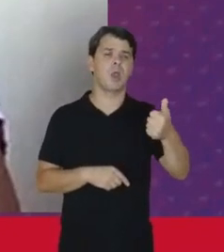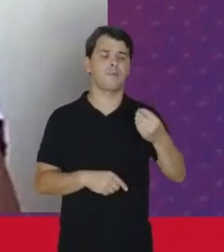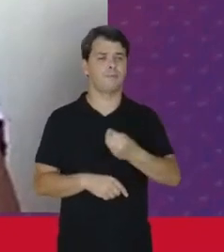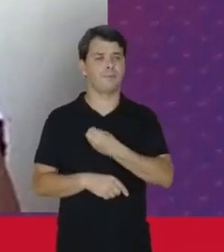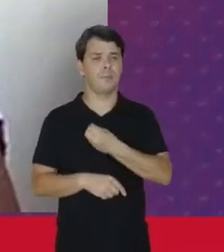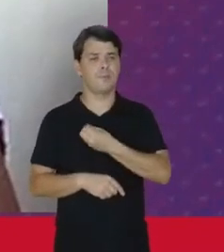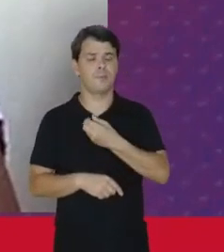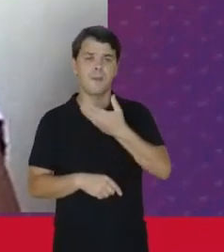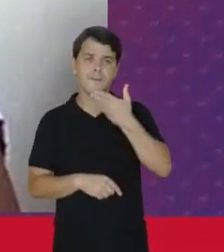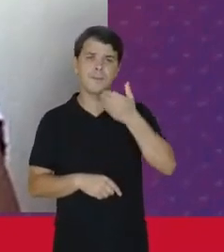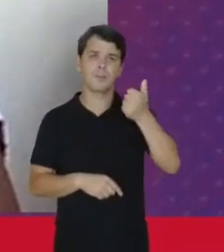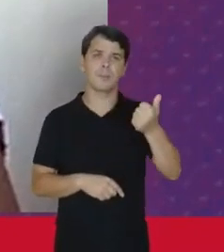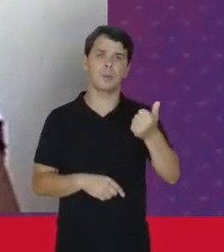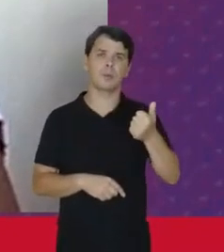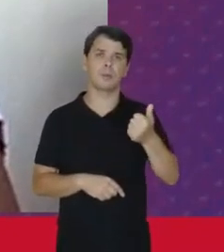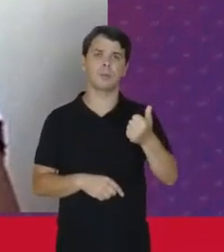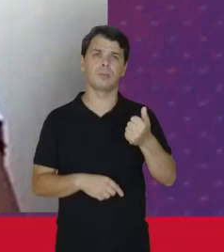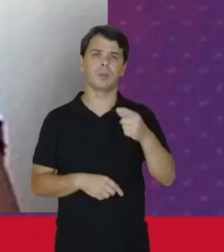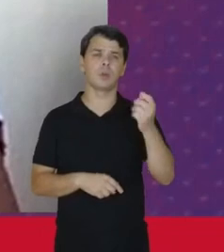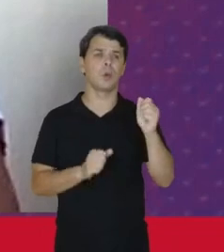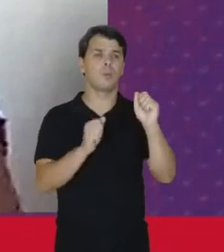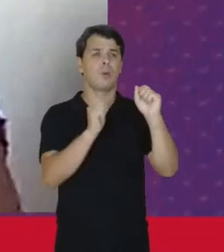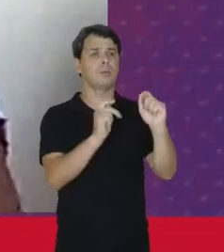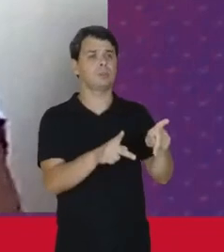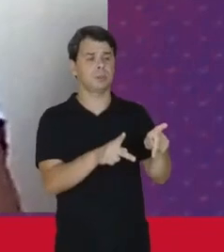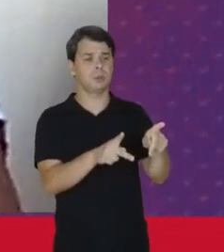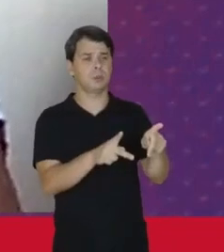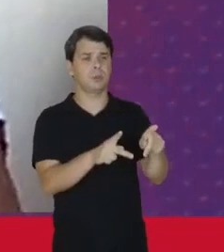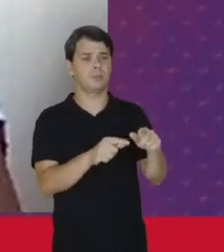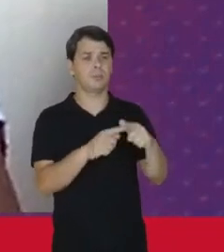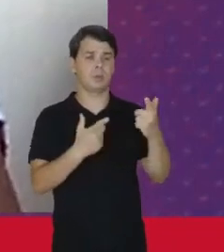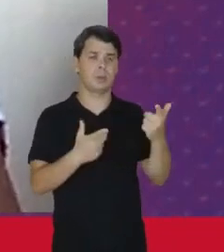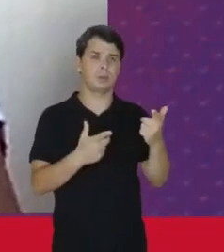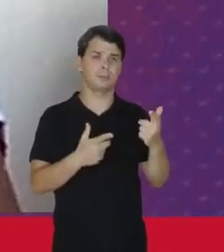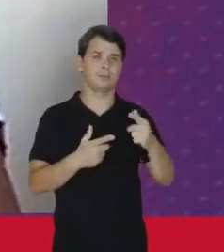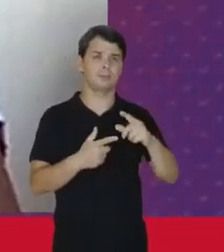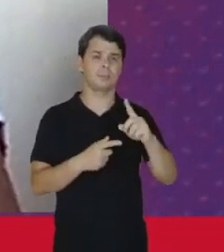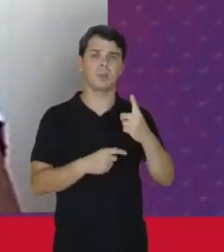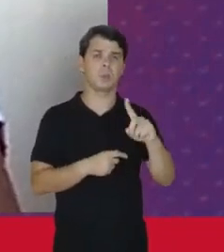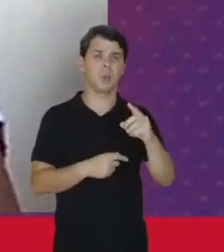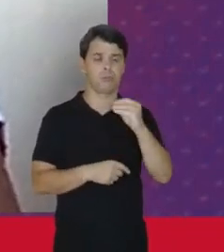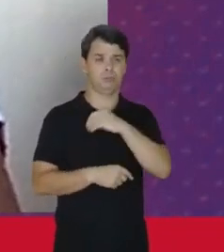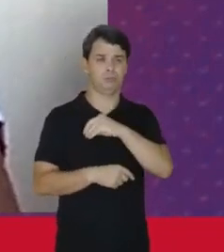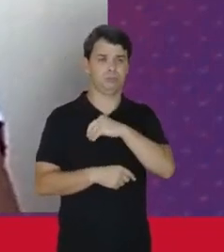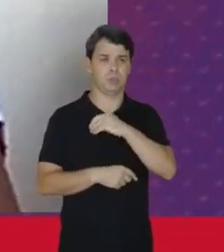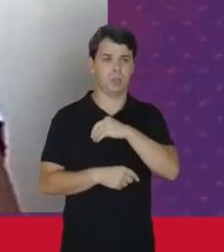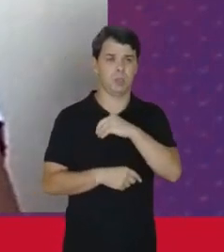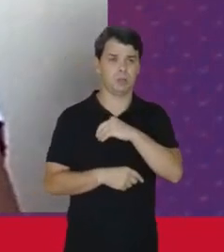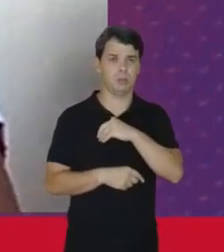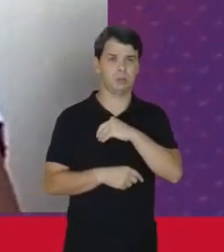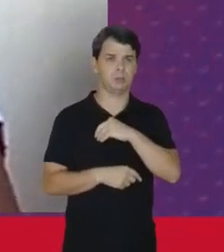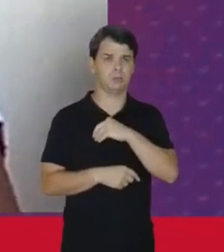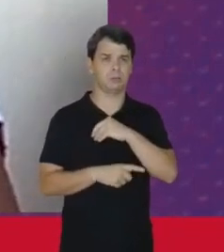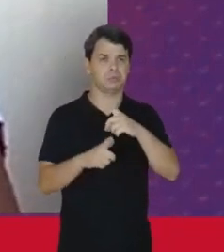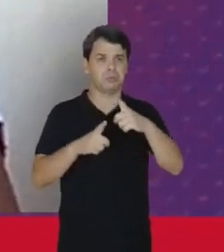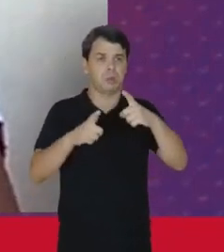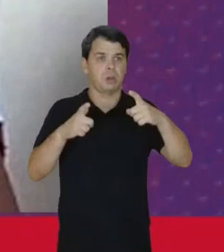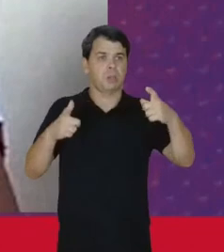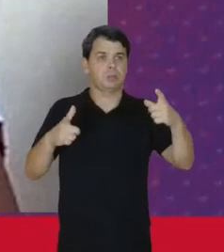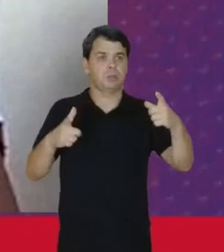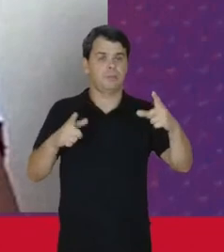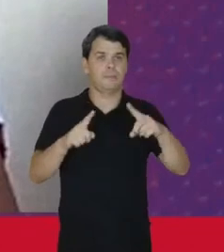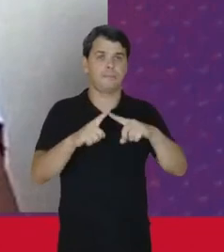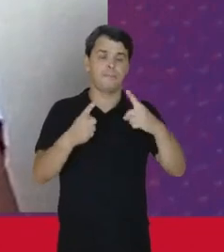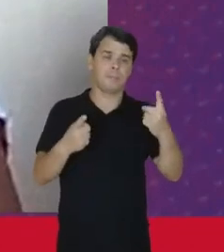viver melhor com um aposento, que assim, não é um salário muito grande, mas